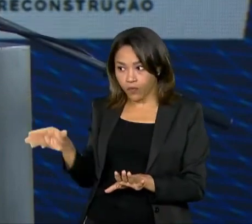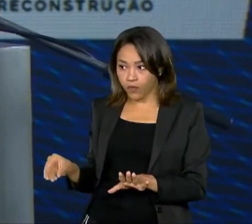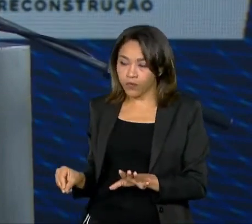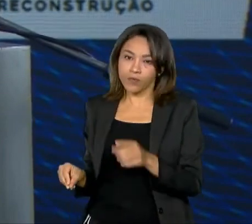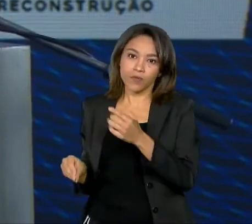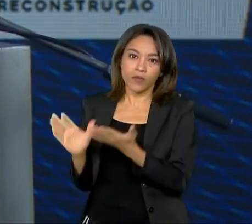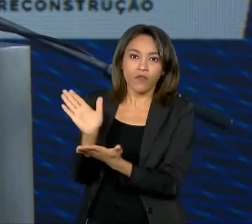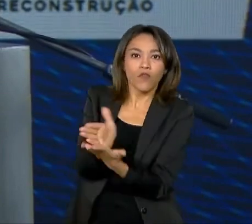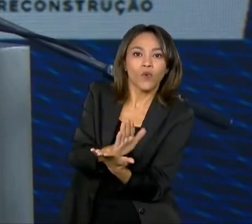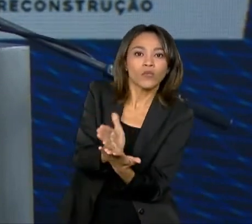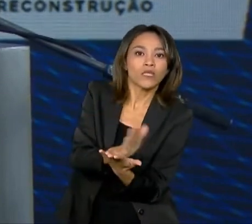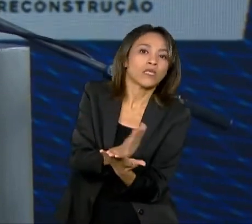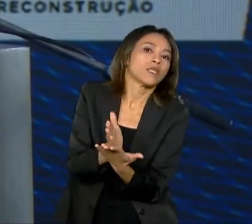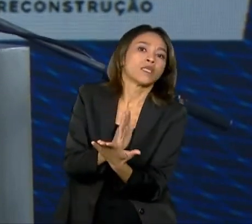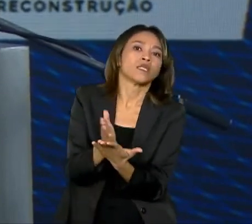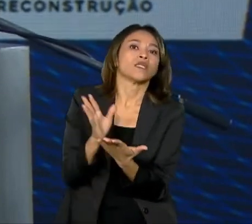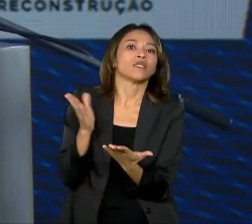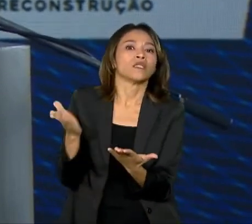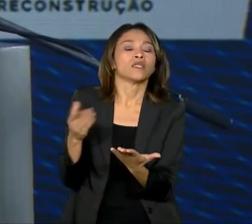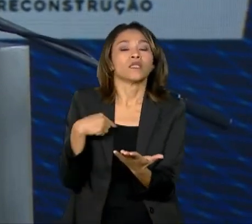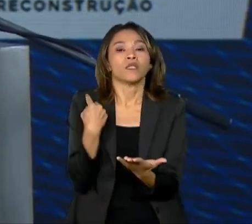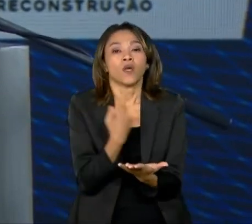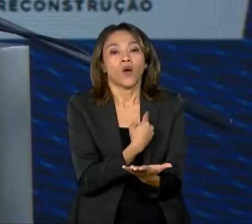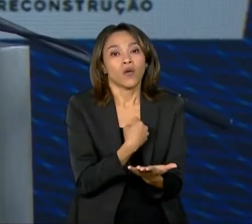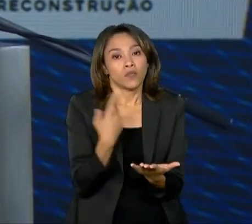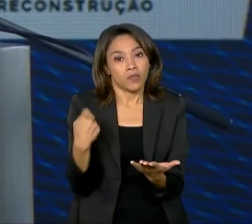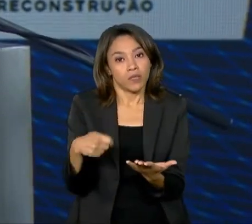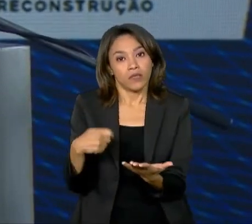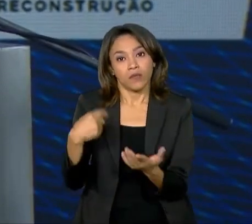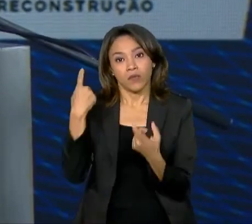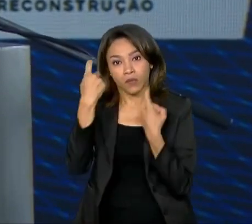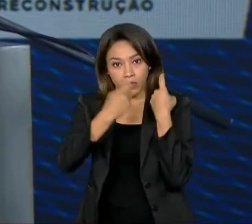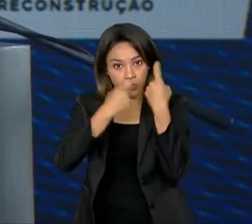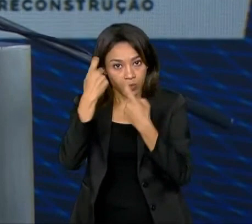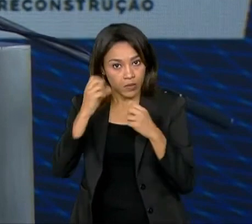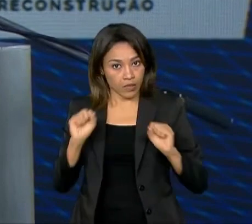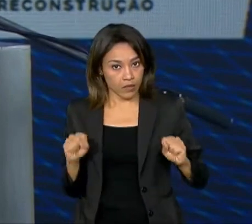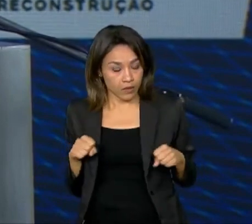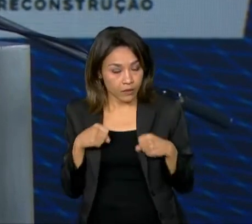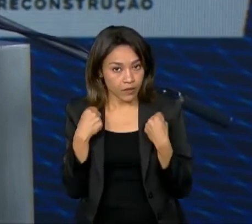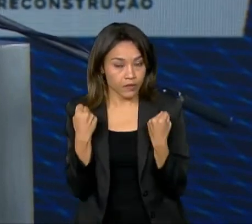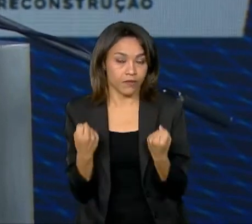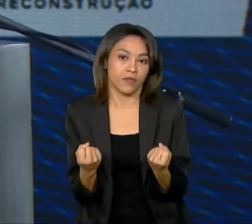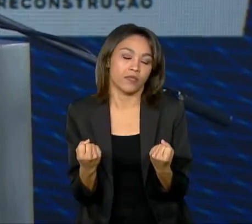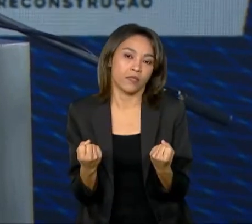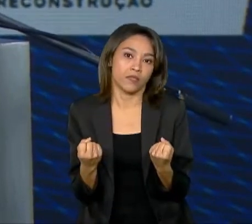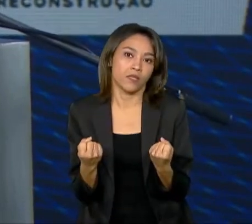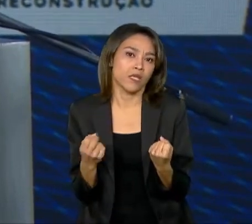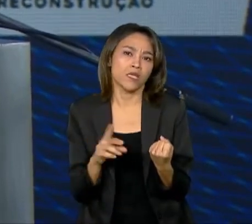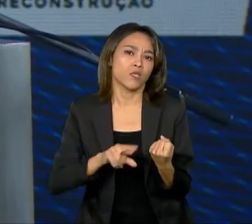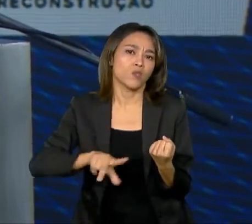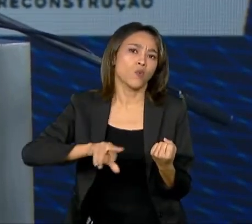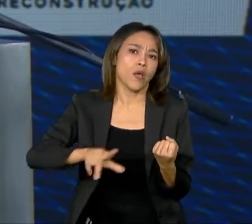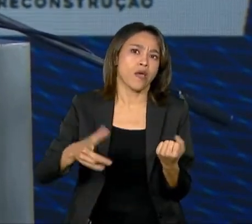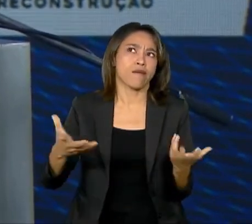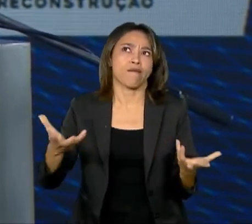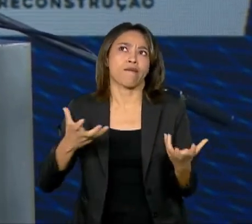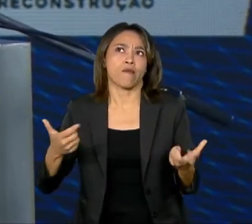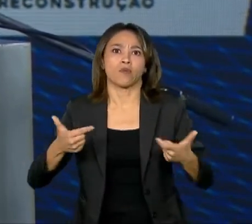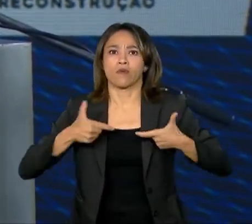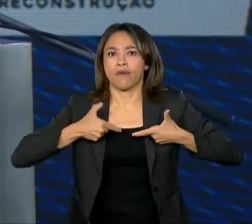e nós temos que nos preocupar com a nossa defesa não porque nós queremos guerra a